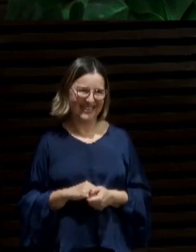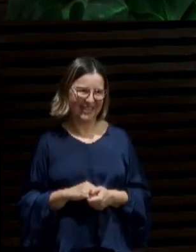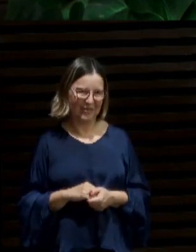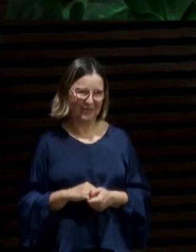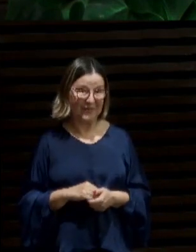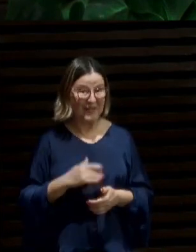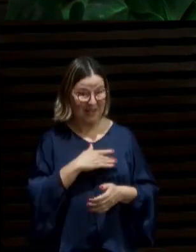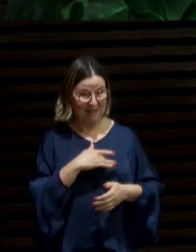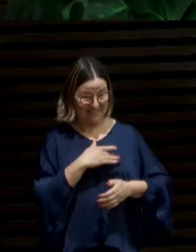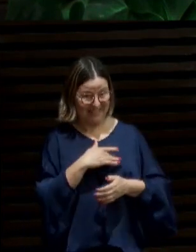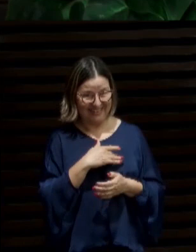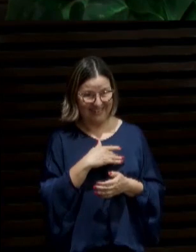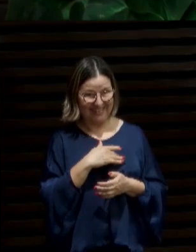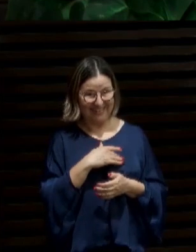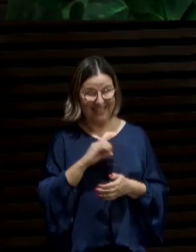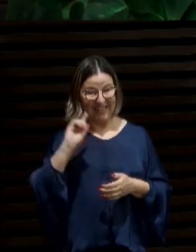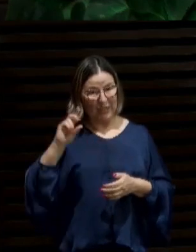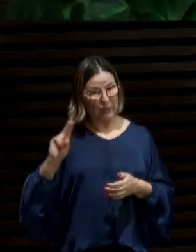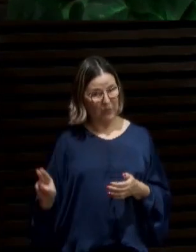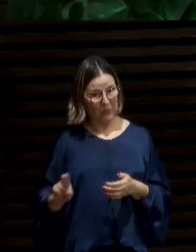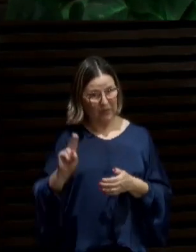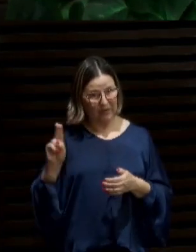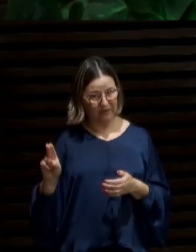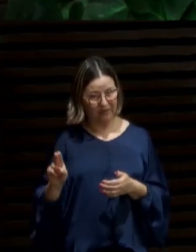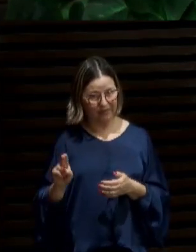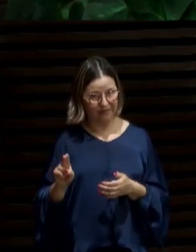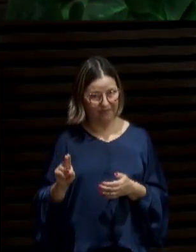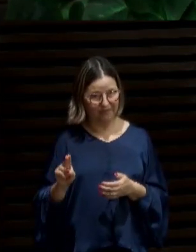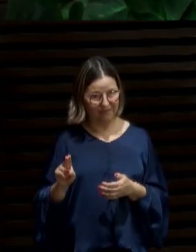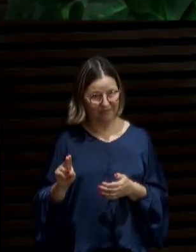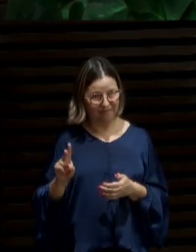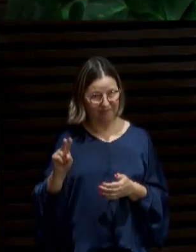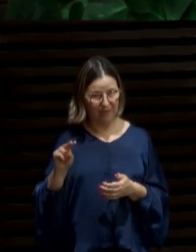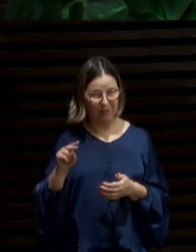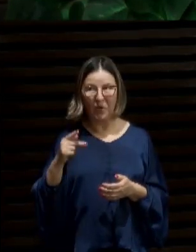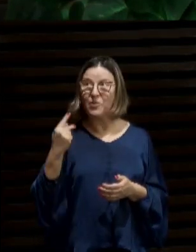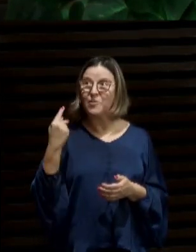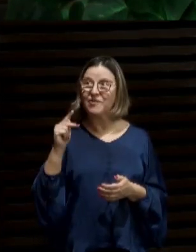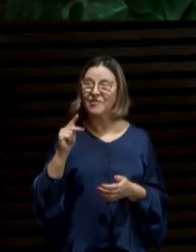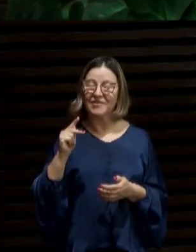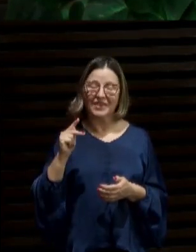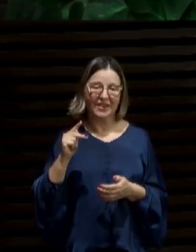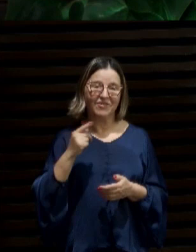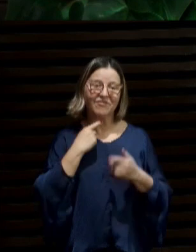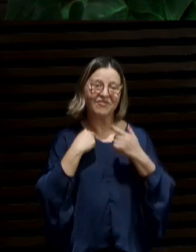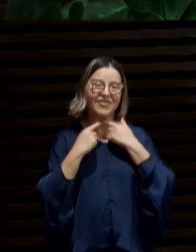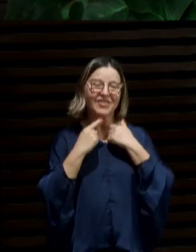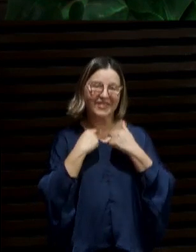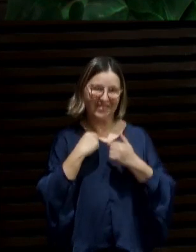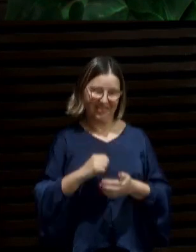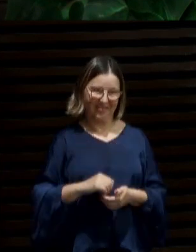E a misericórdia Ele usa como lhe apraz. Eu não sei